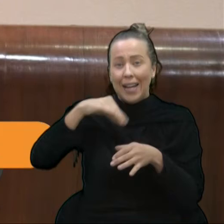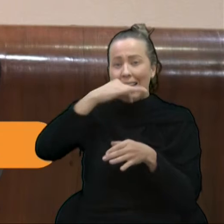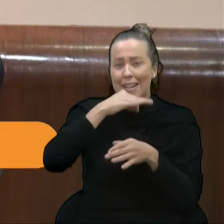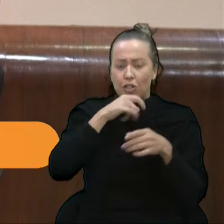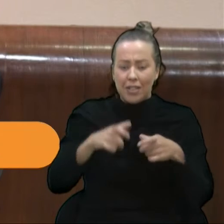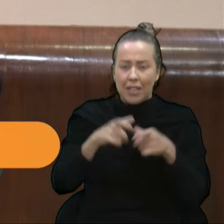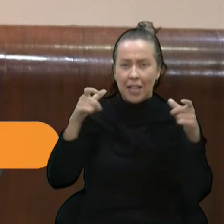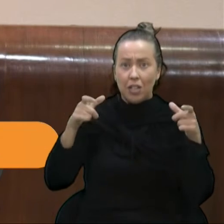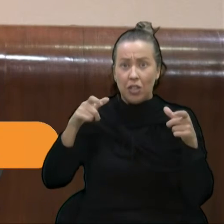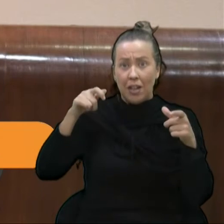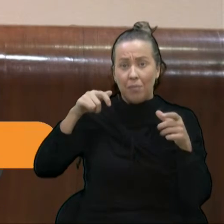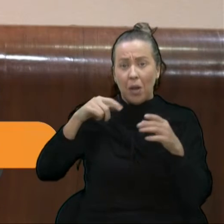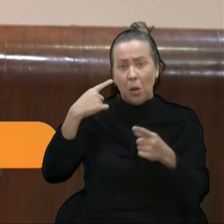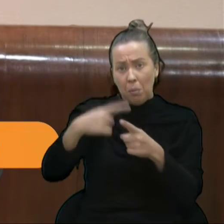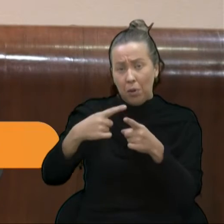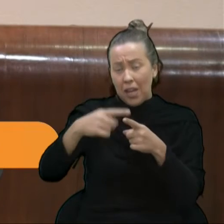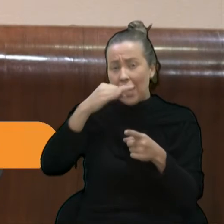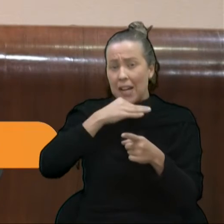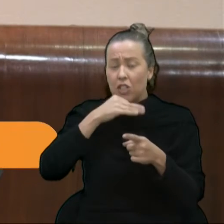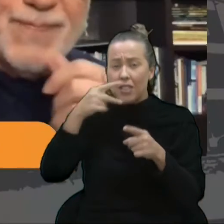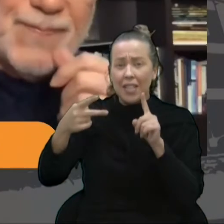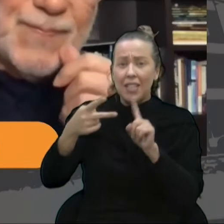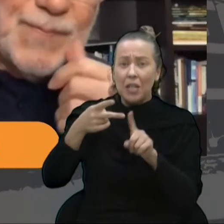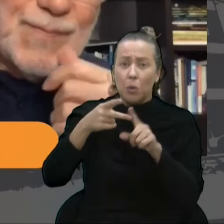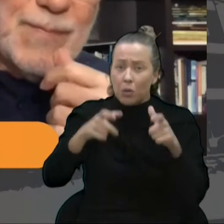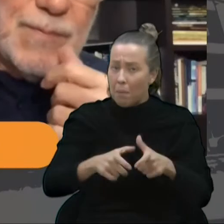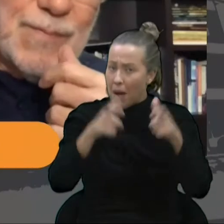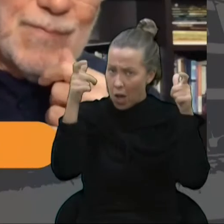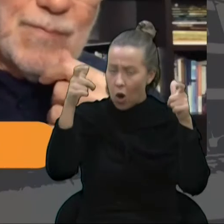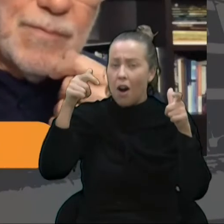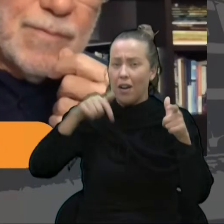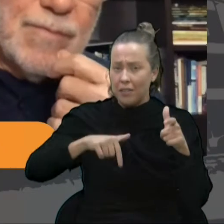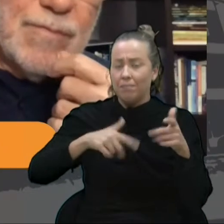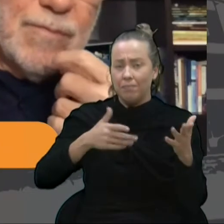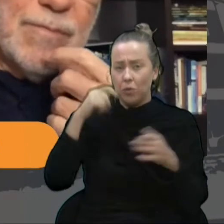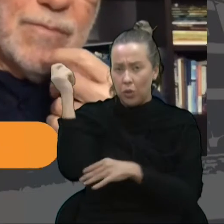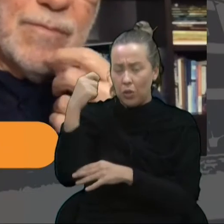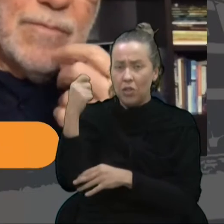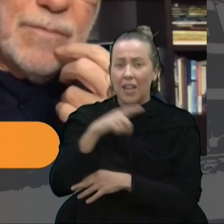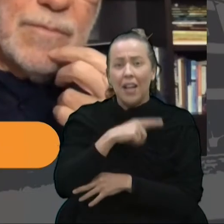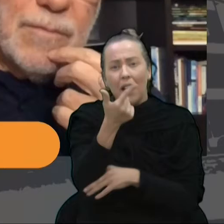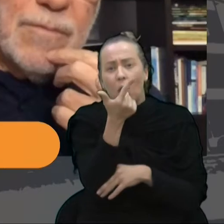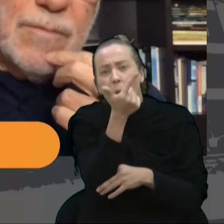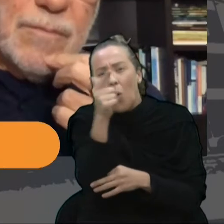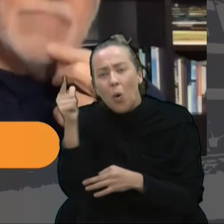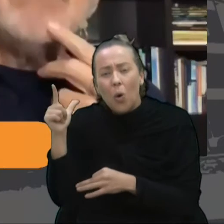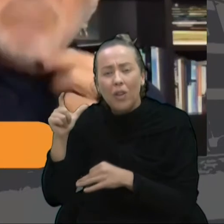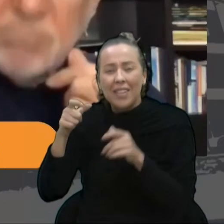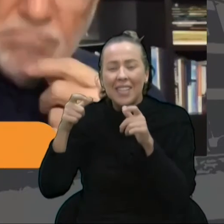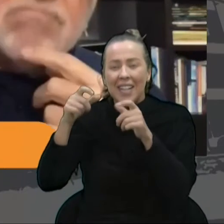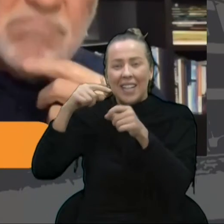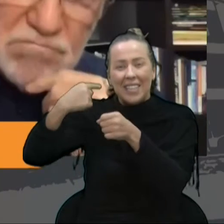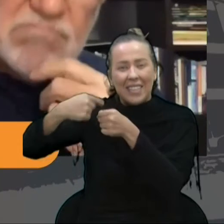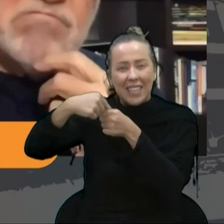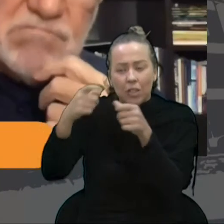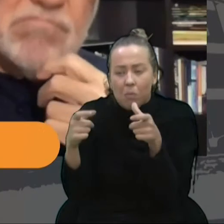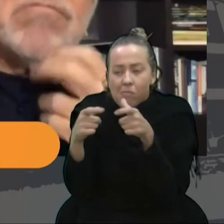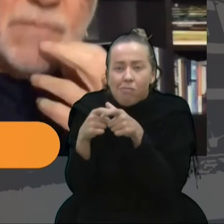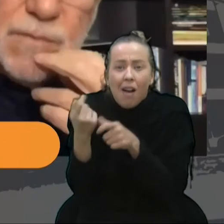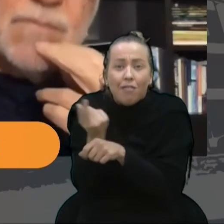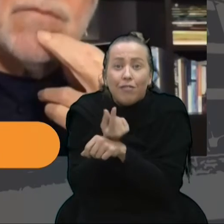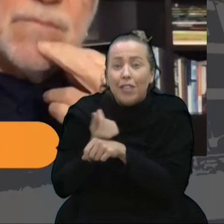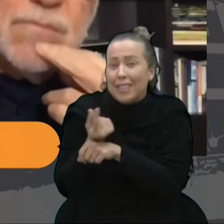diria que é a segunda maior cidade do estado, mas de outras cidades estão passando por dificuldades também, você relatou, financeiras devido à